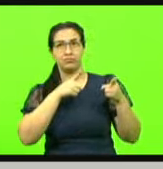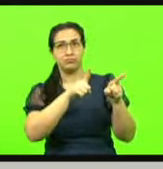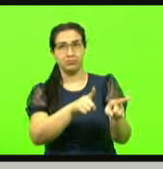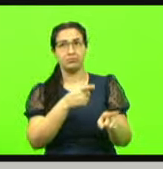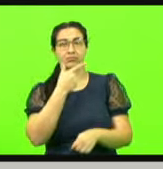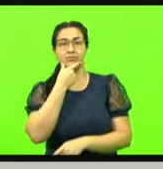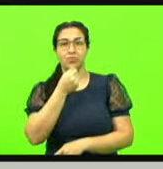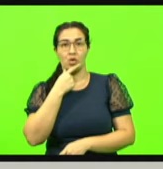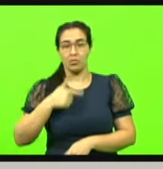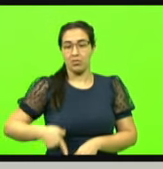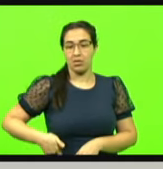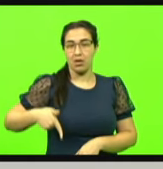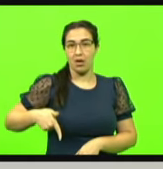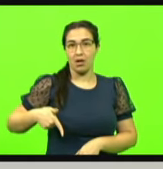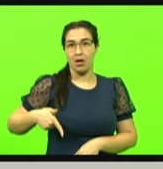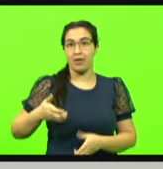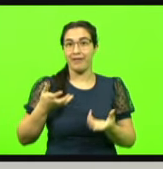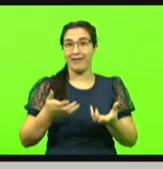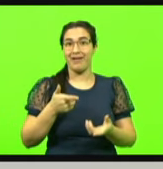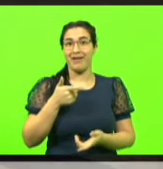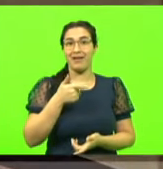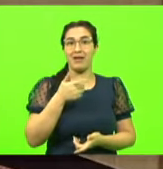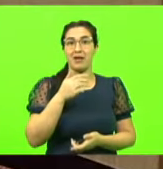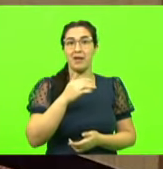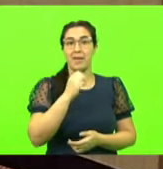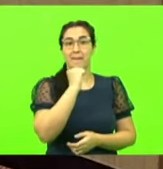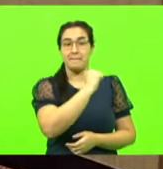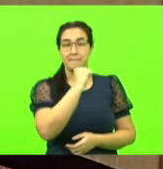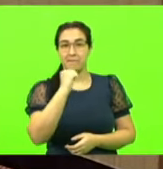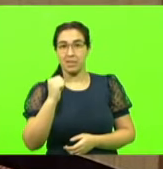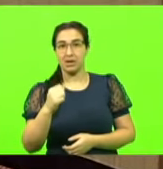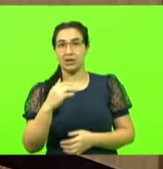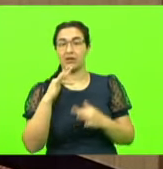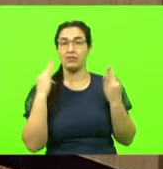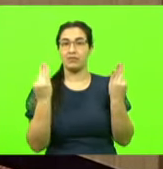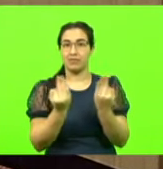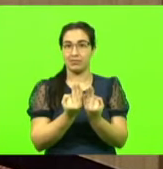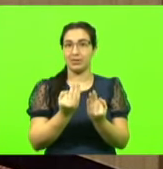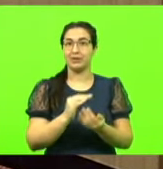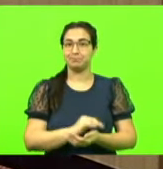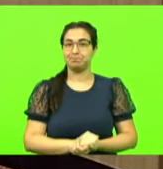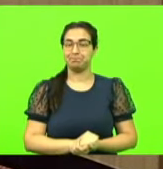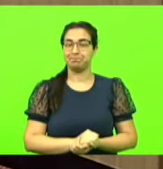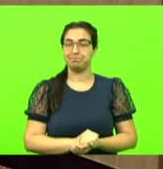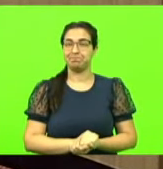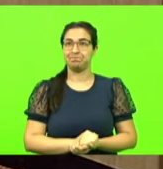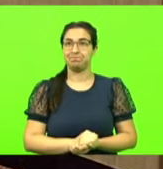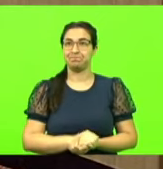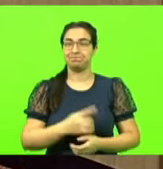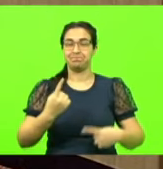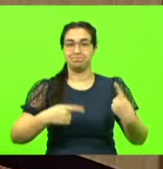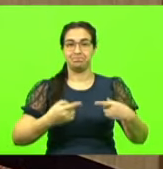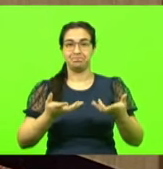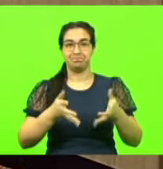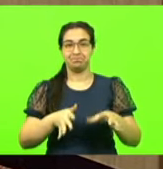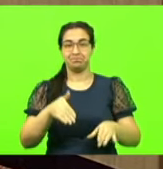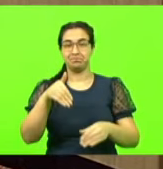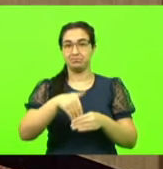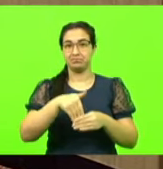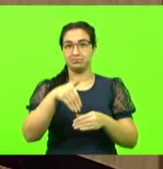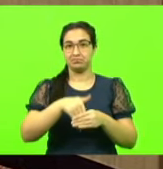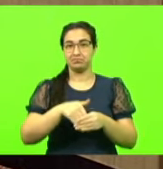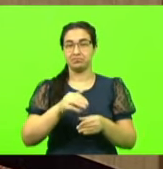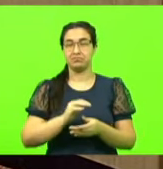fogo que ameaçava matar a própria família em Campos Novos. É em discussão. Não havendo quem queira discutir, é em votação. Deputados que